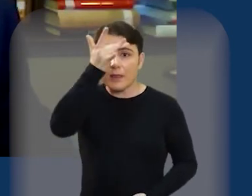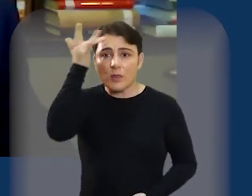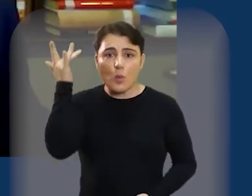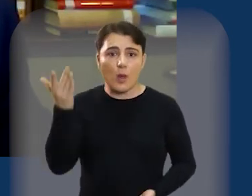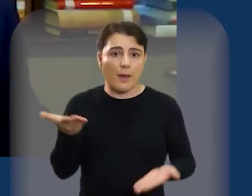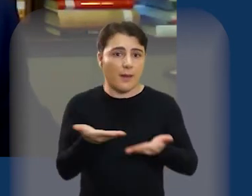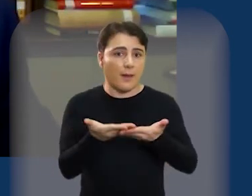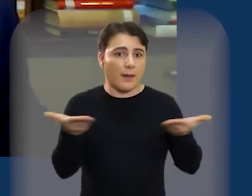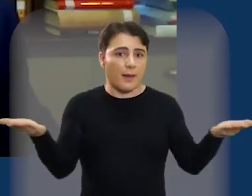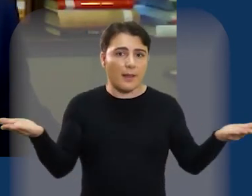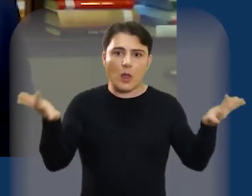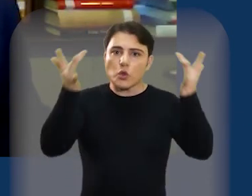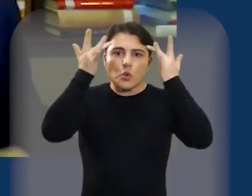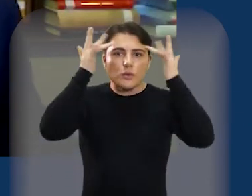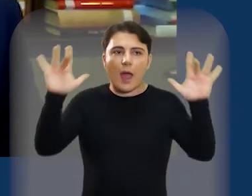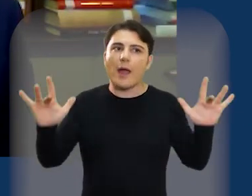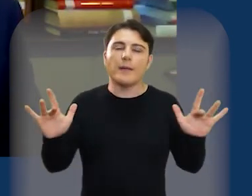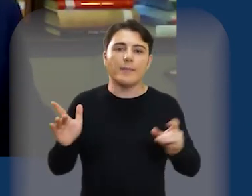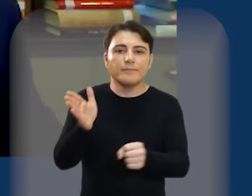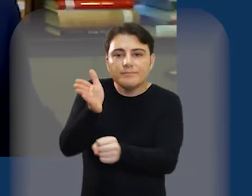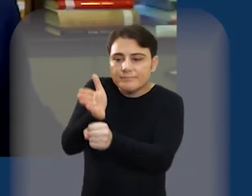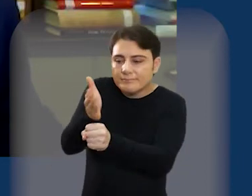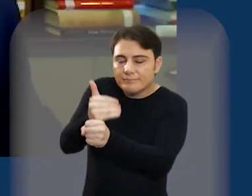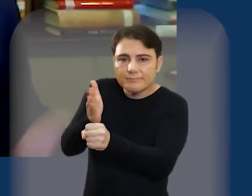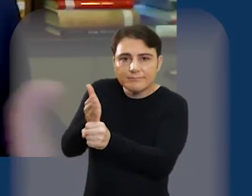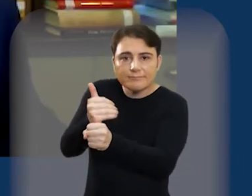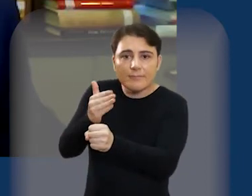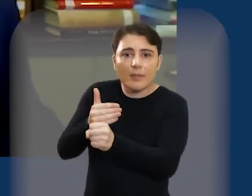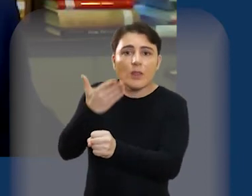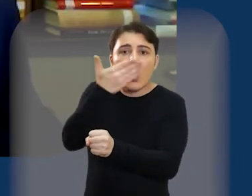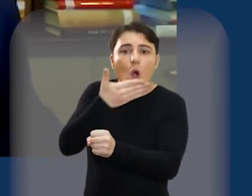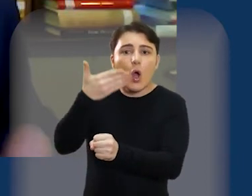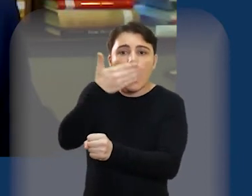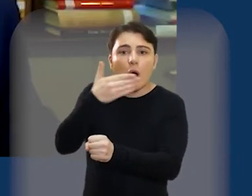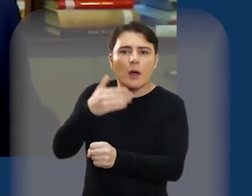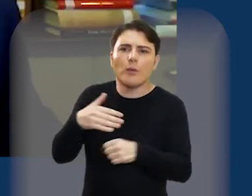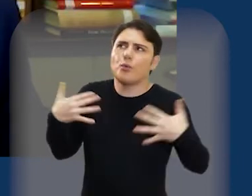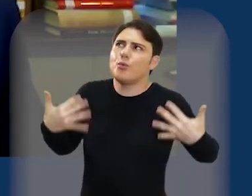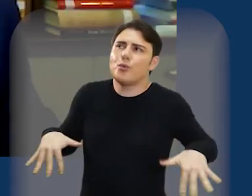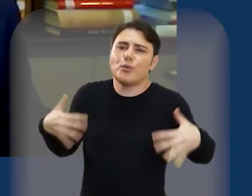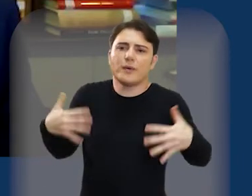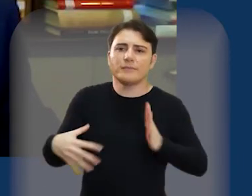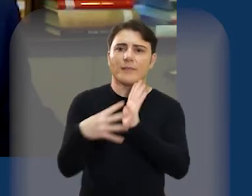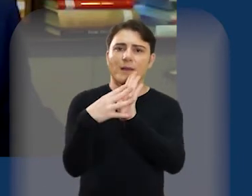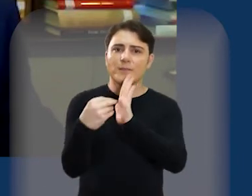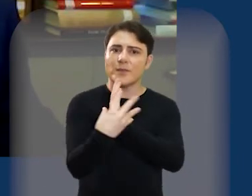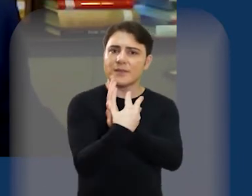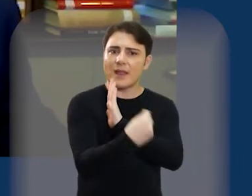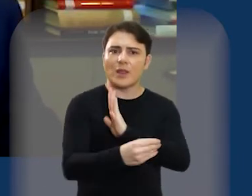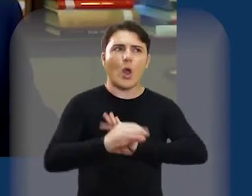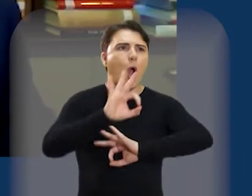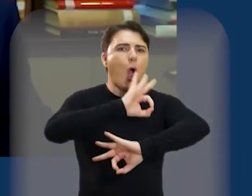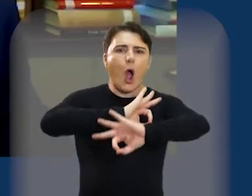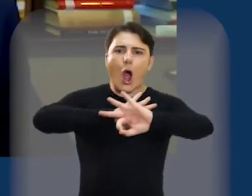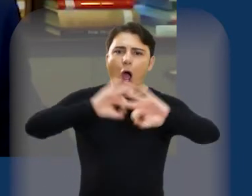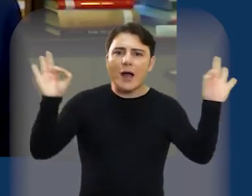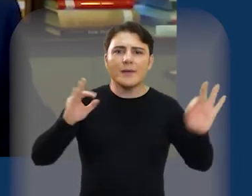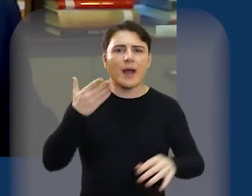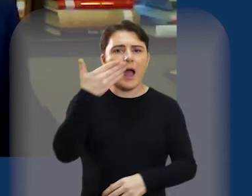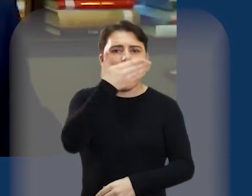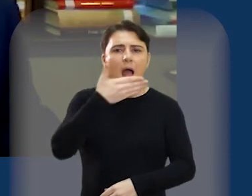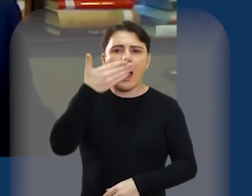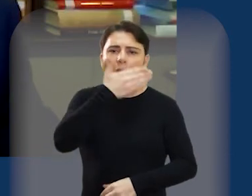às vezes passa desapercebido é a batata doce, que é interessante, é um carboidrato muito bom e que tem um